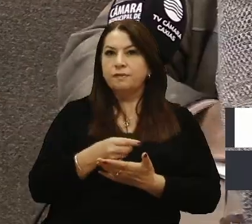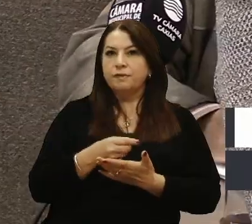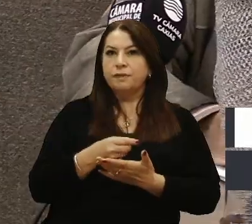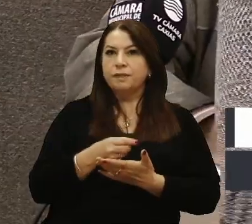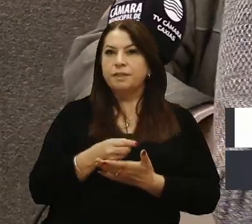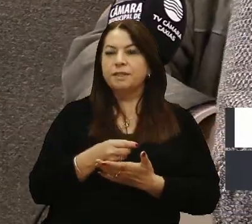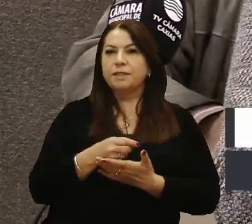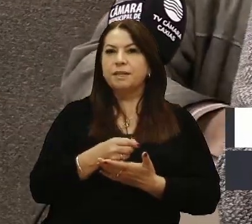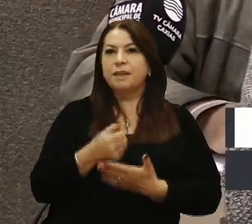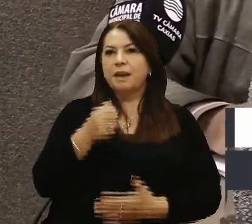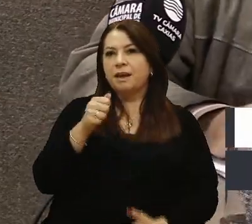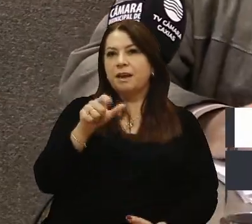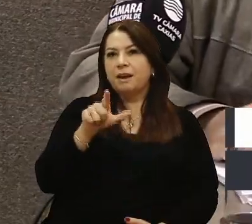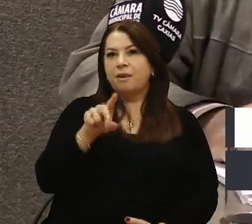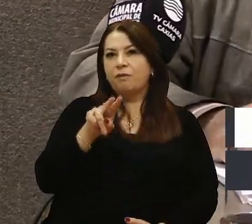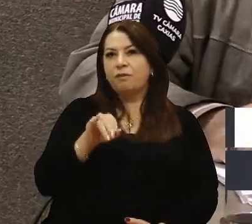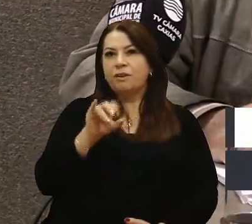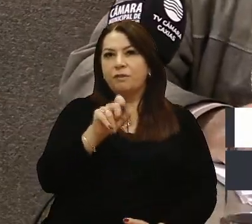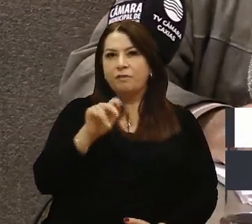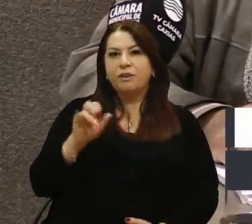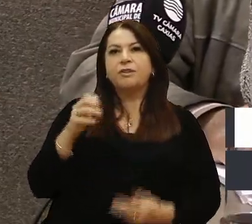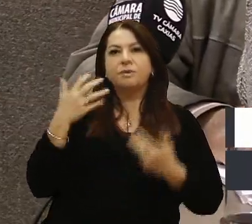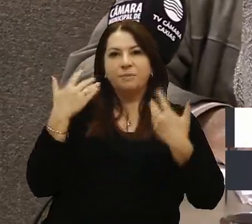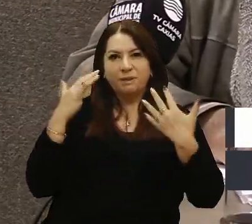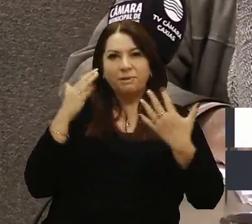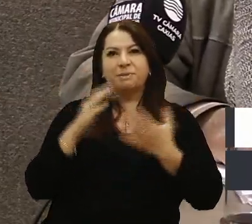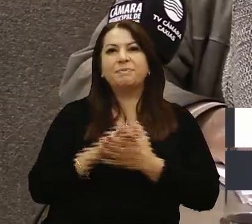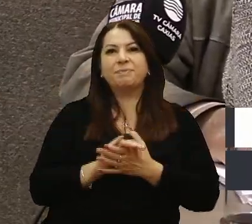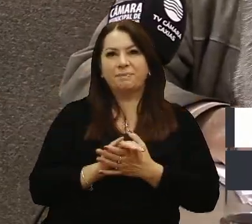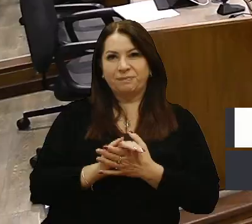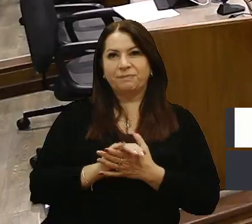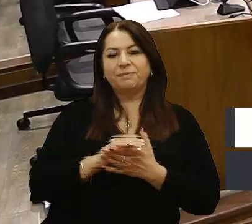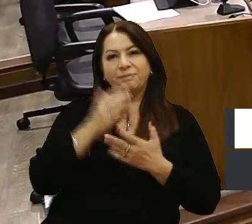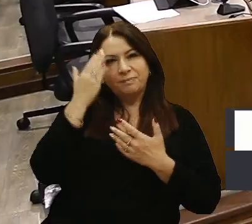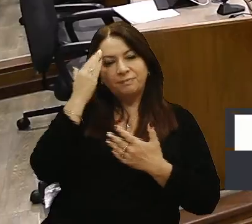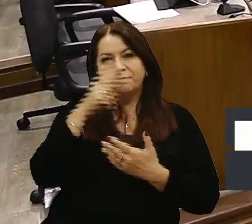chama alviverde. Parabéns. Obrigado, senhor presidente.